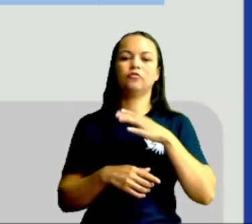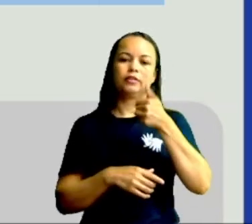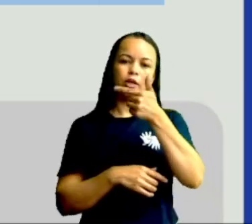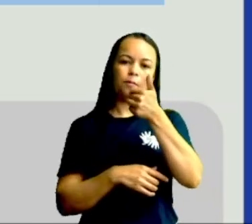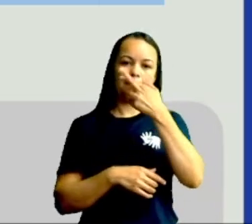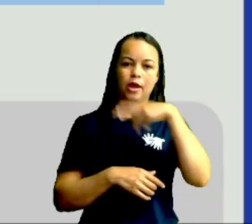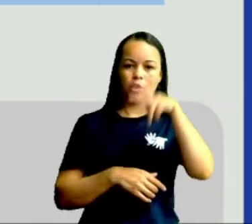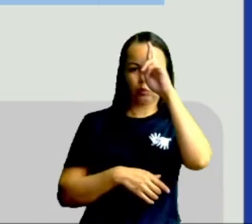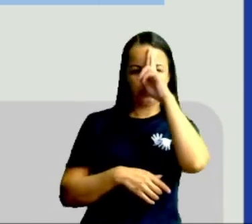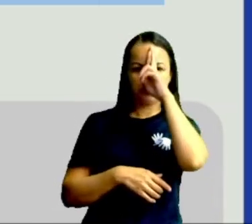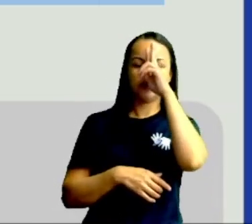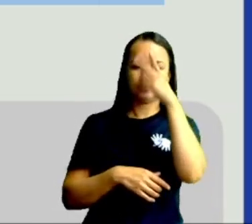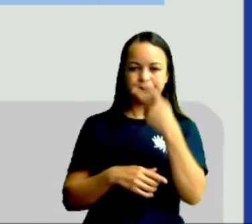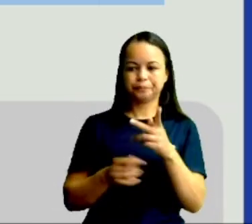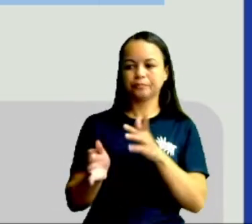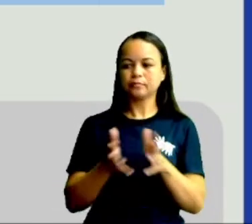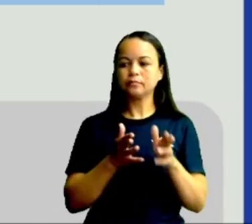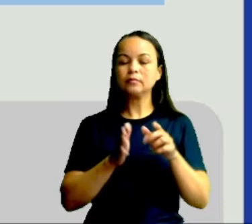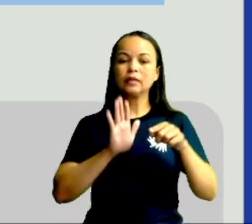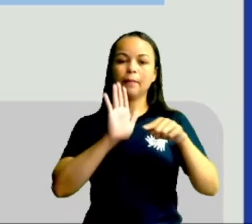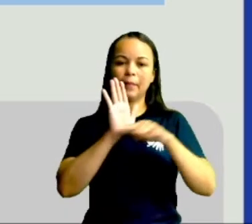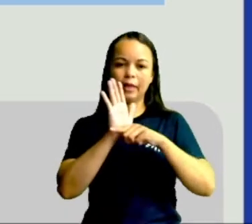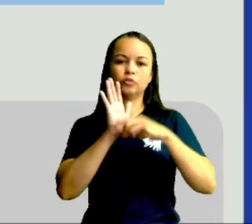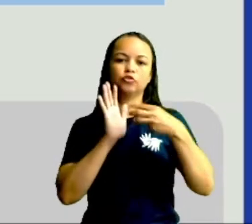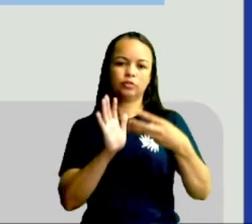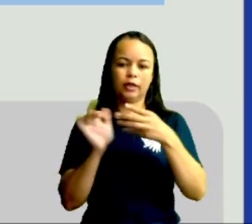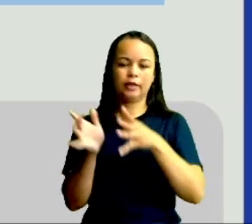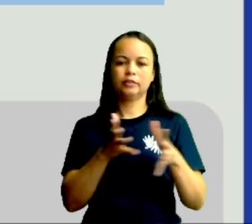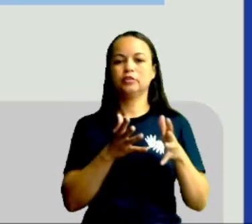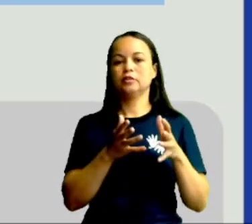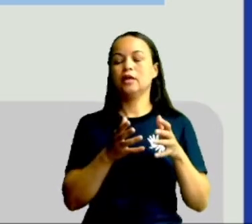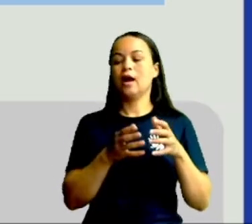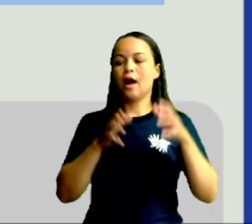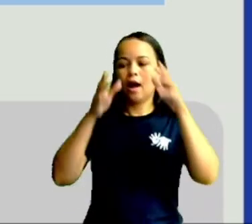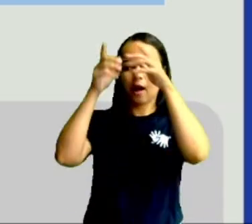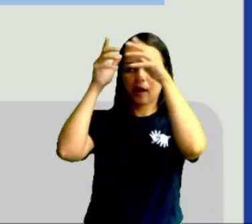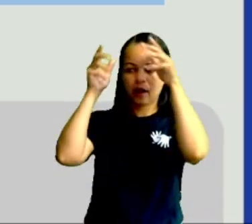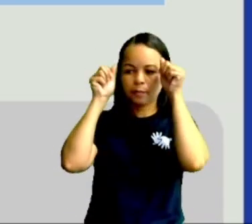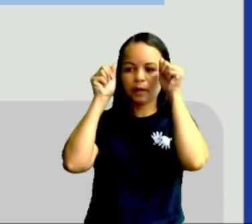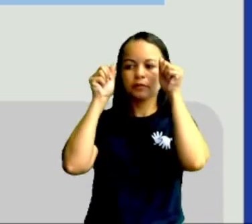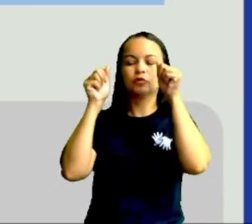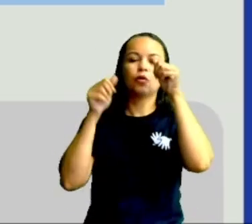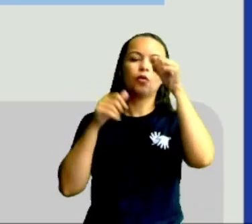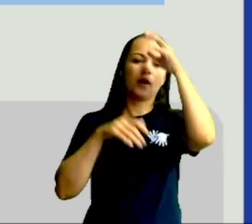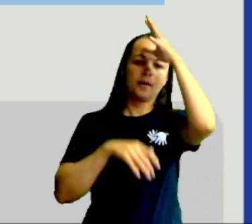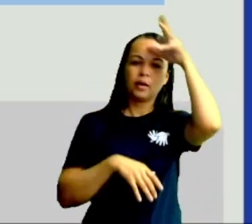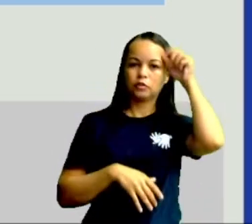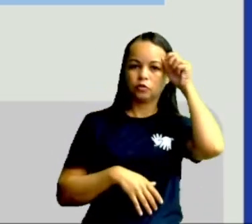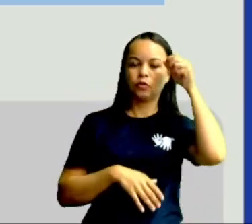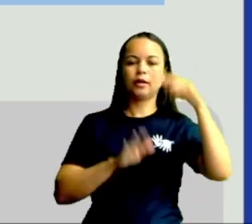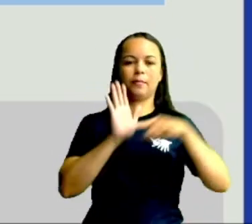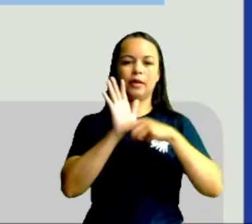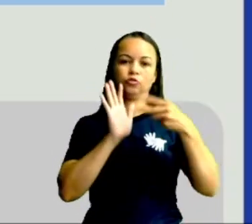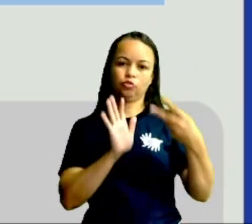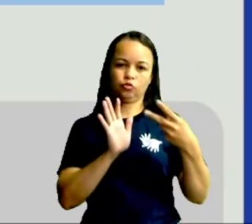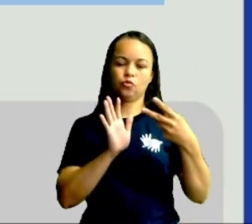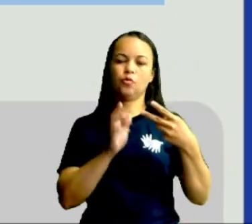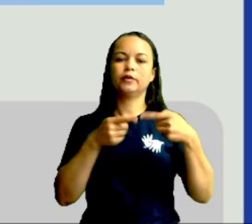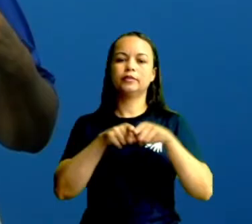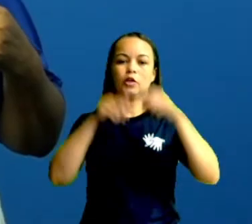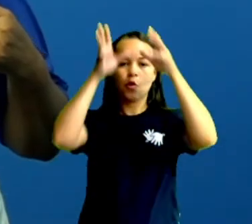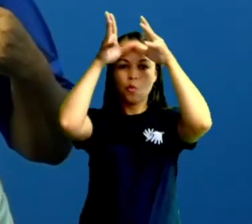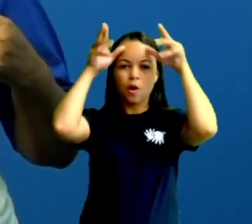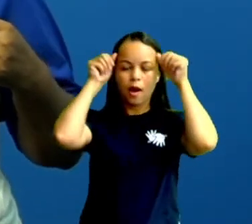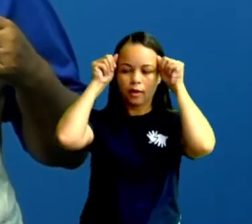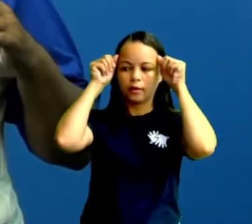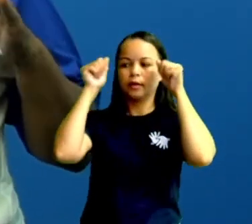Noronha, que é menos 2 horas, Amazonas, que é menos 4 horas, e Acre, menos 5 horas. Vejam que